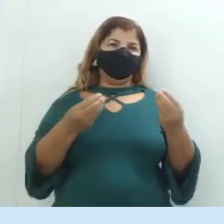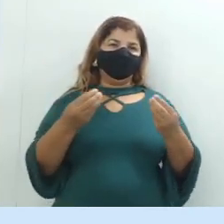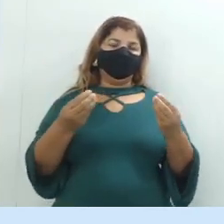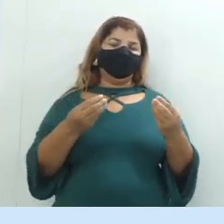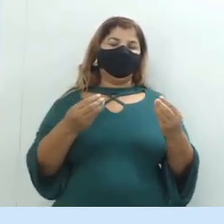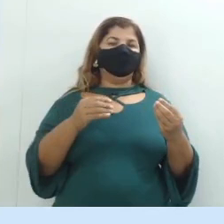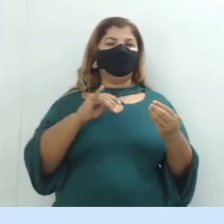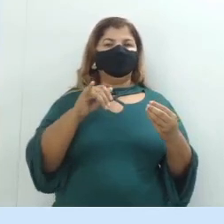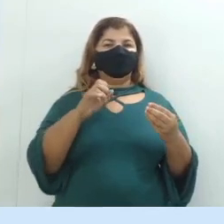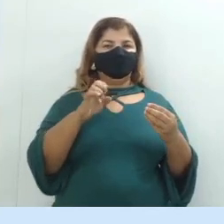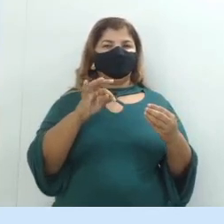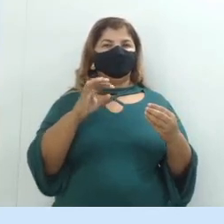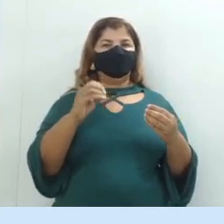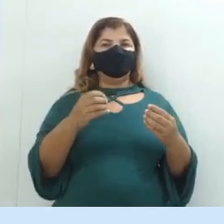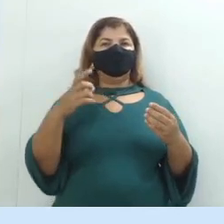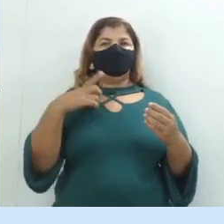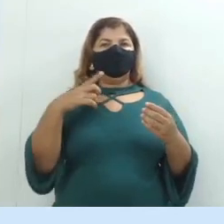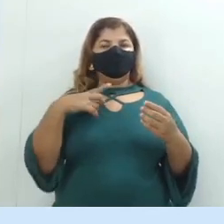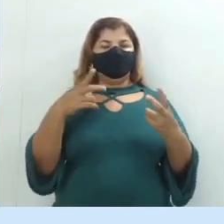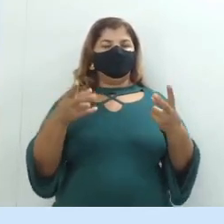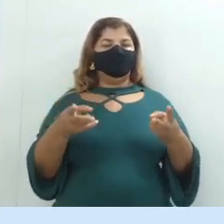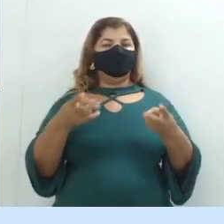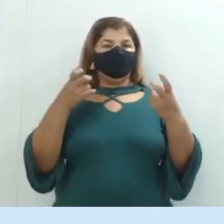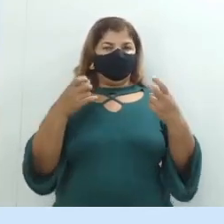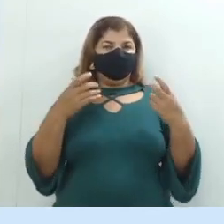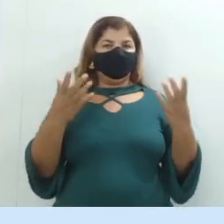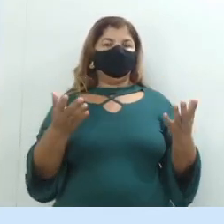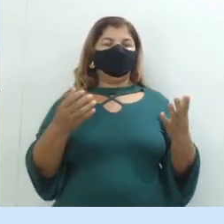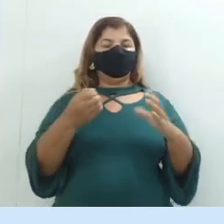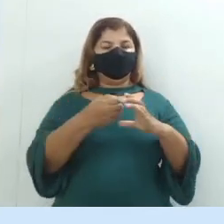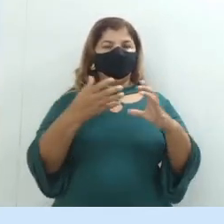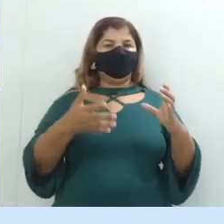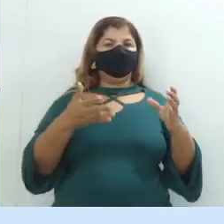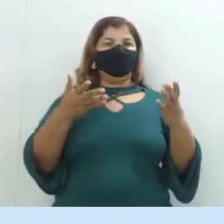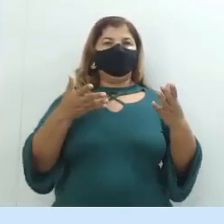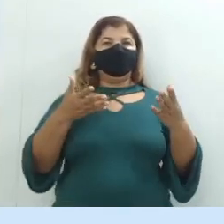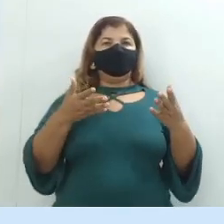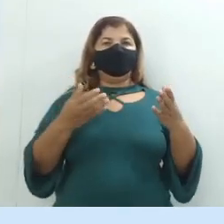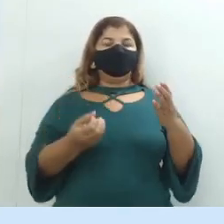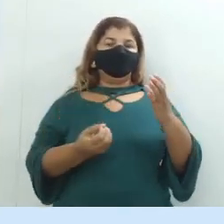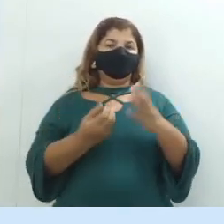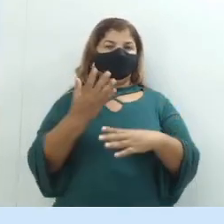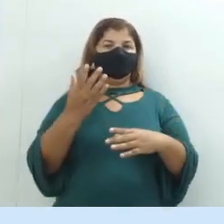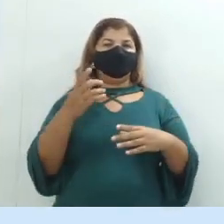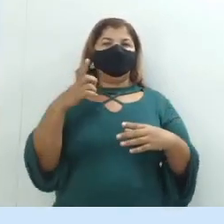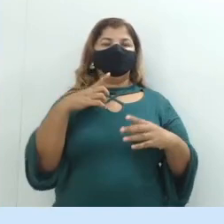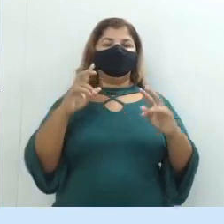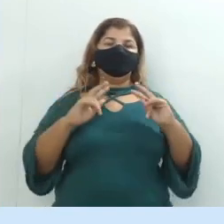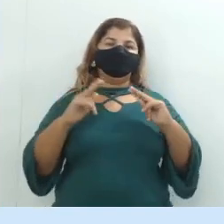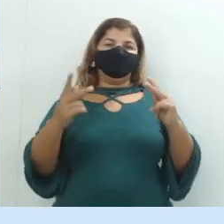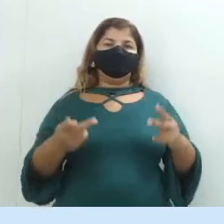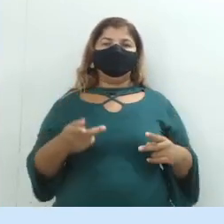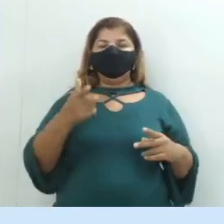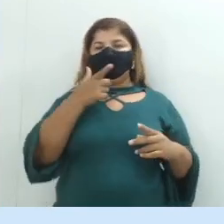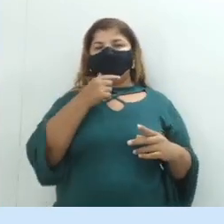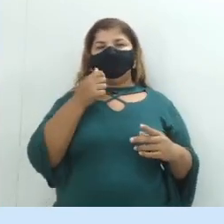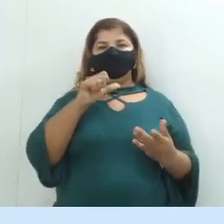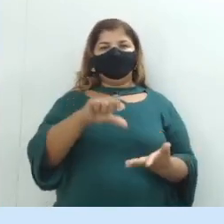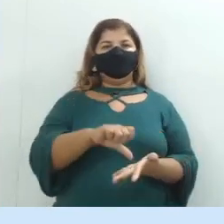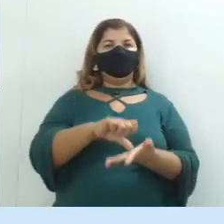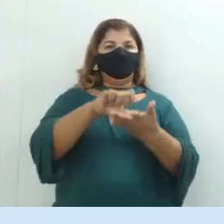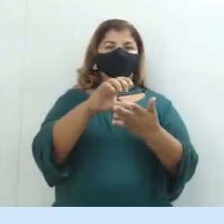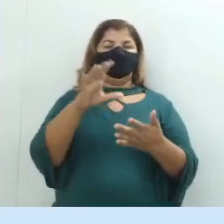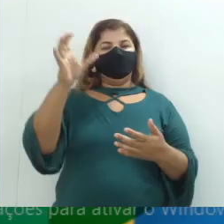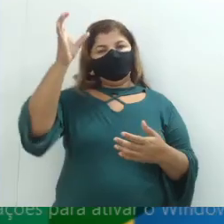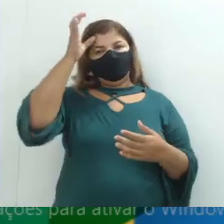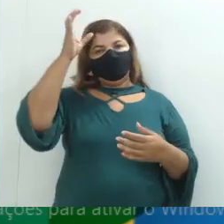nele também. Então, isso é uma das características do Renascimento, porque aponta para o humanismo, onde o homem está no centro desse